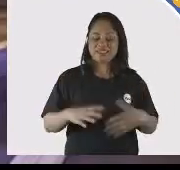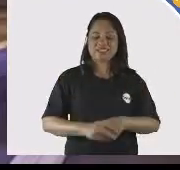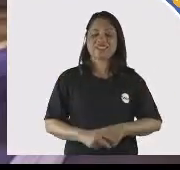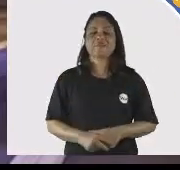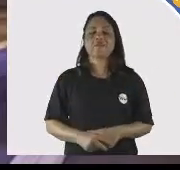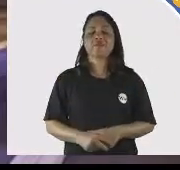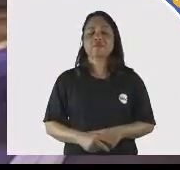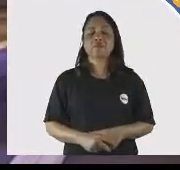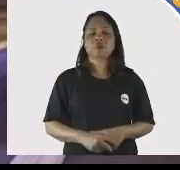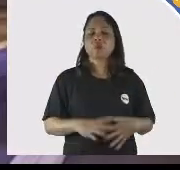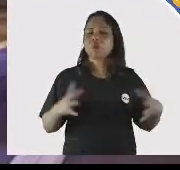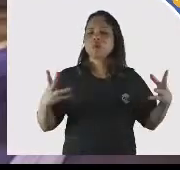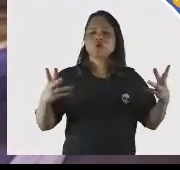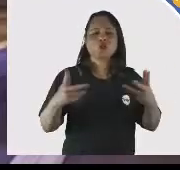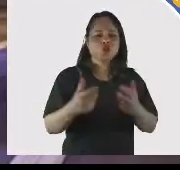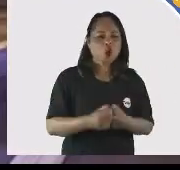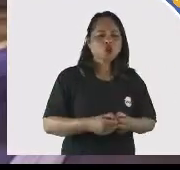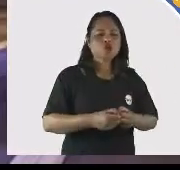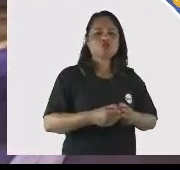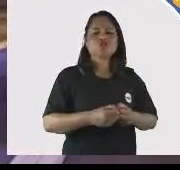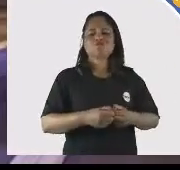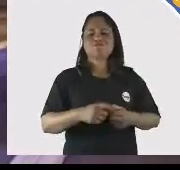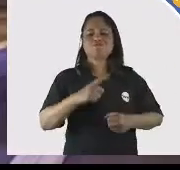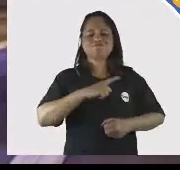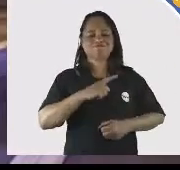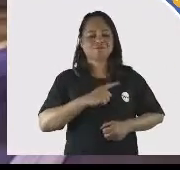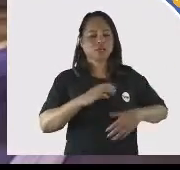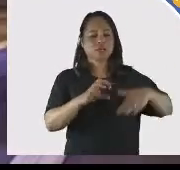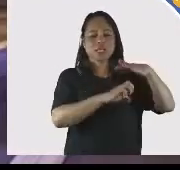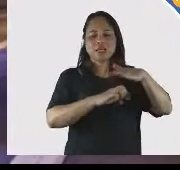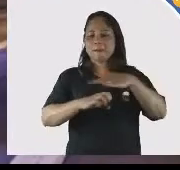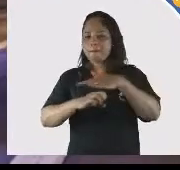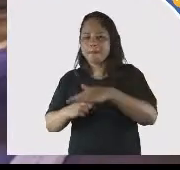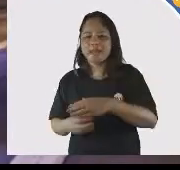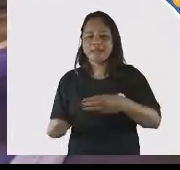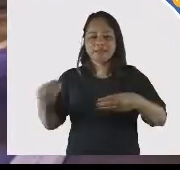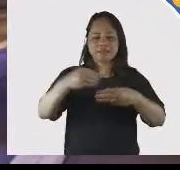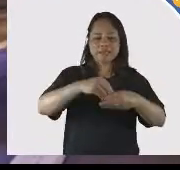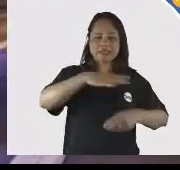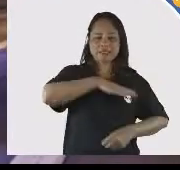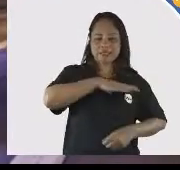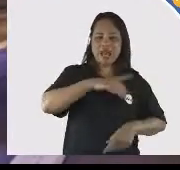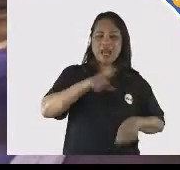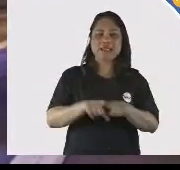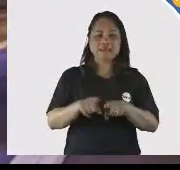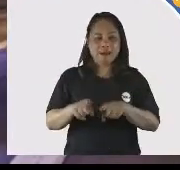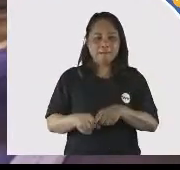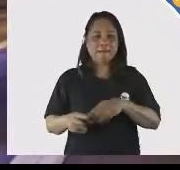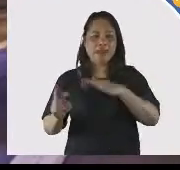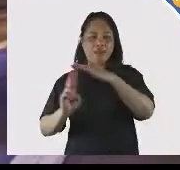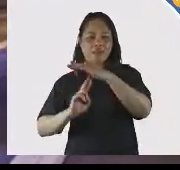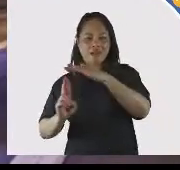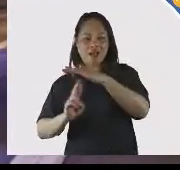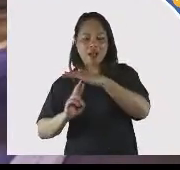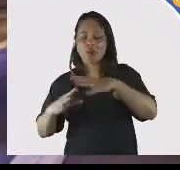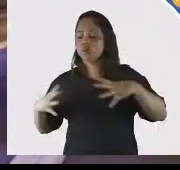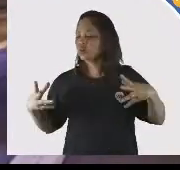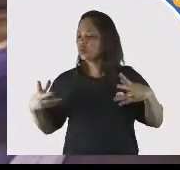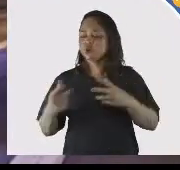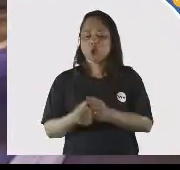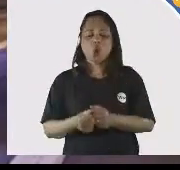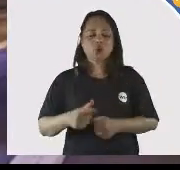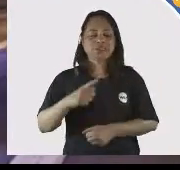todos os demais segmentos tanto Urbana quanto o rodoviário todos eles